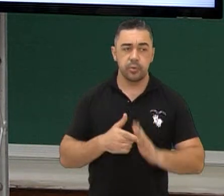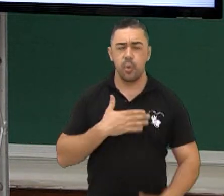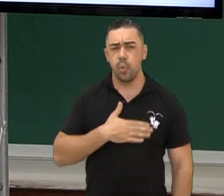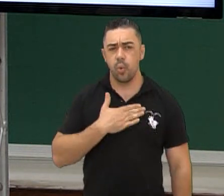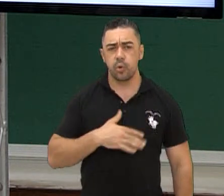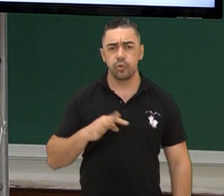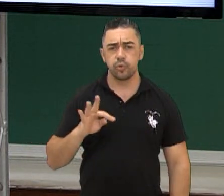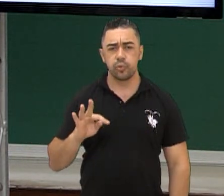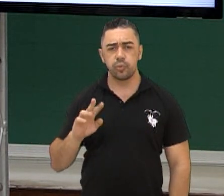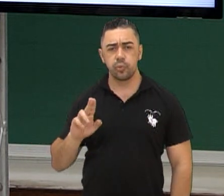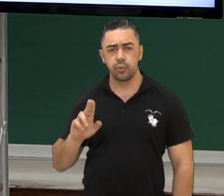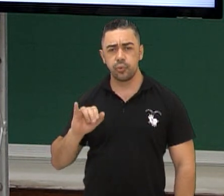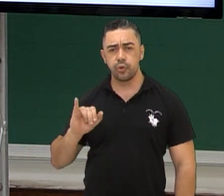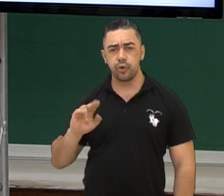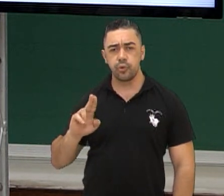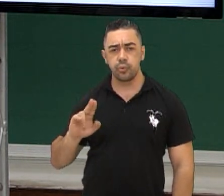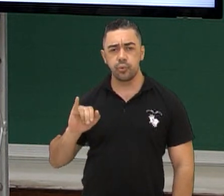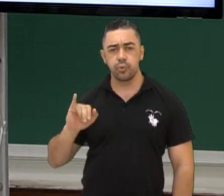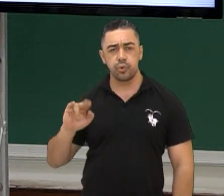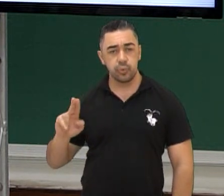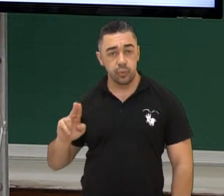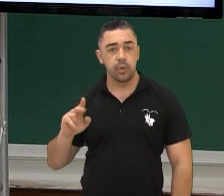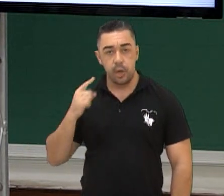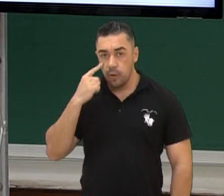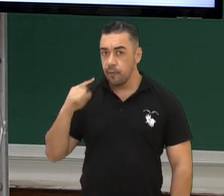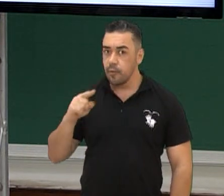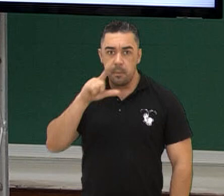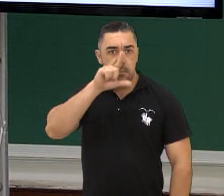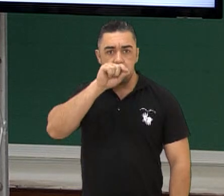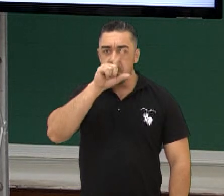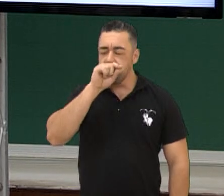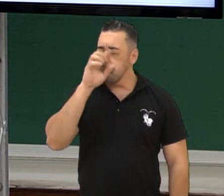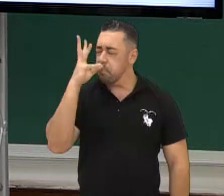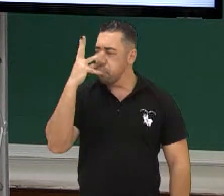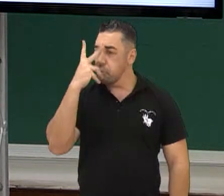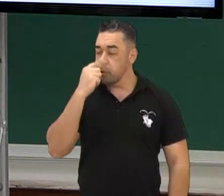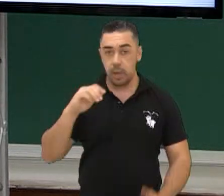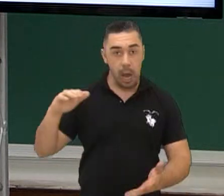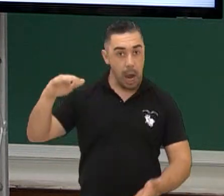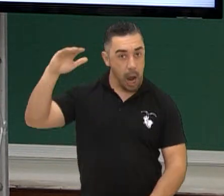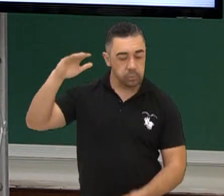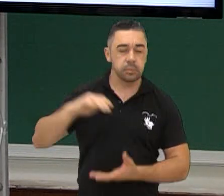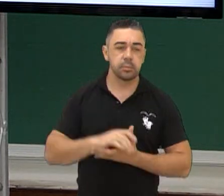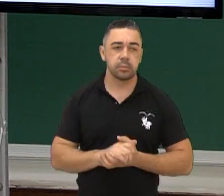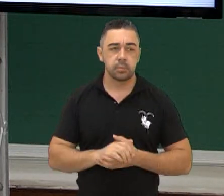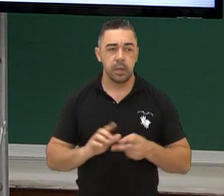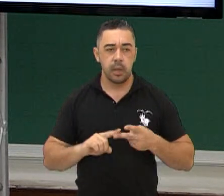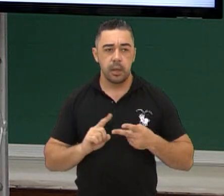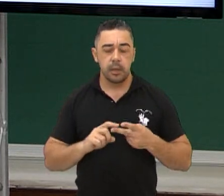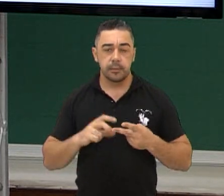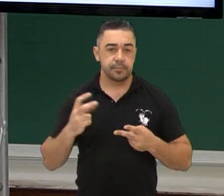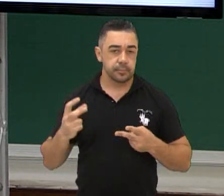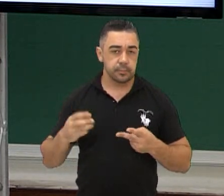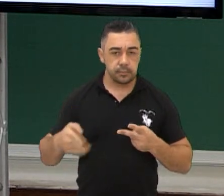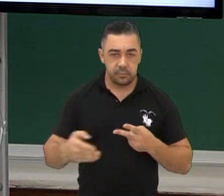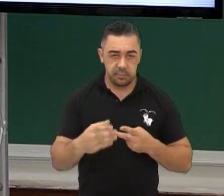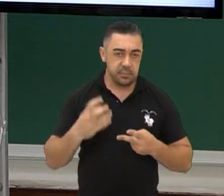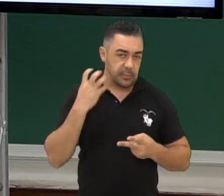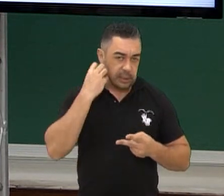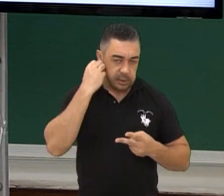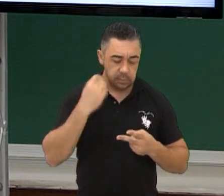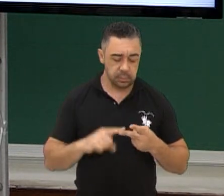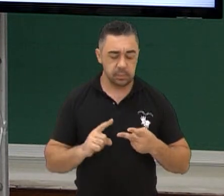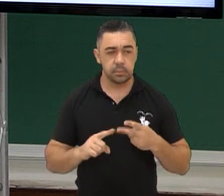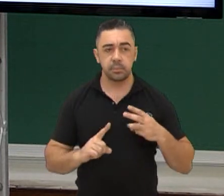o tuiuiu, né? Tive a oportunidade de ver um de perto, é uma ave muito bonita, bem grande mesmo. Mas tem ali também a piranha, o jacaré do papo amarelo e